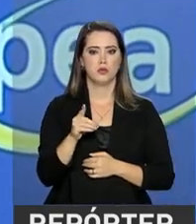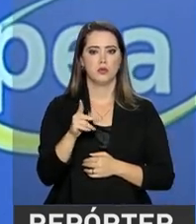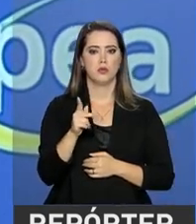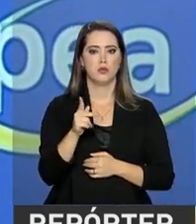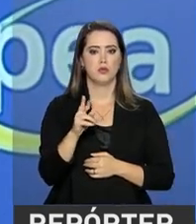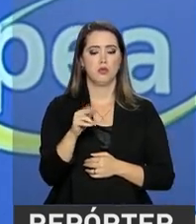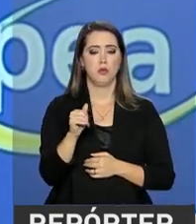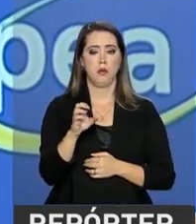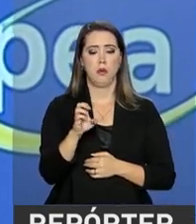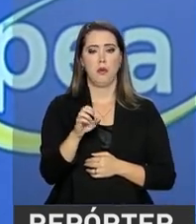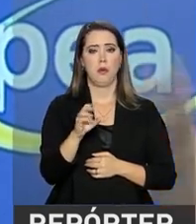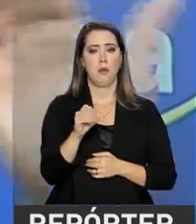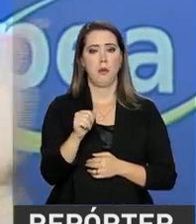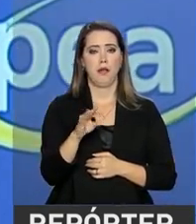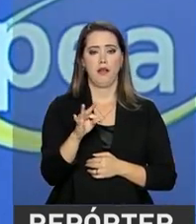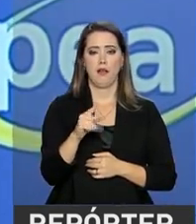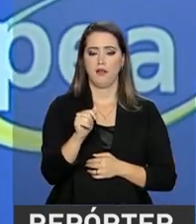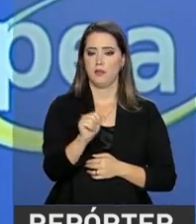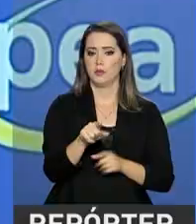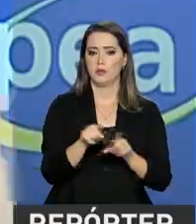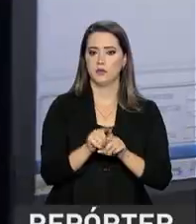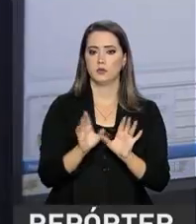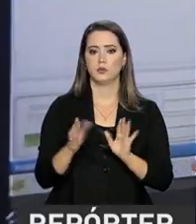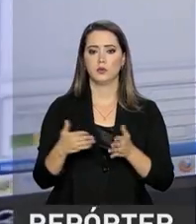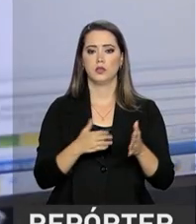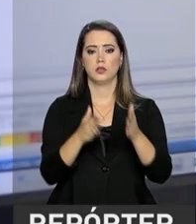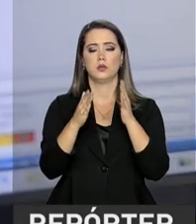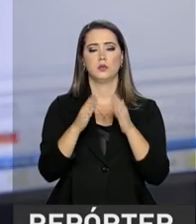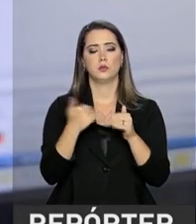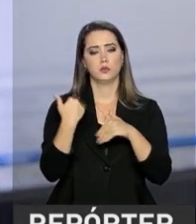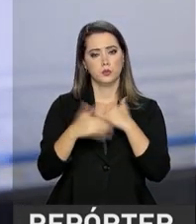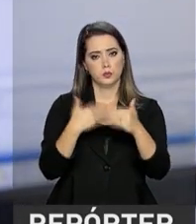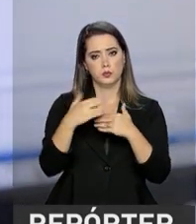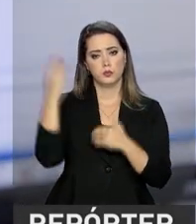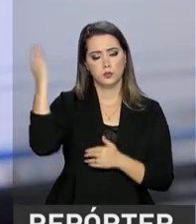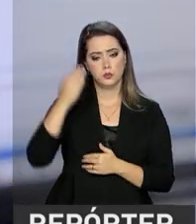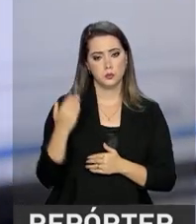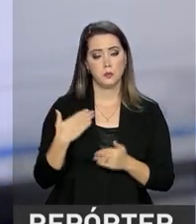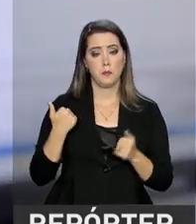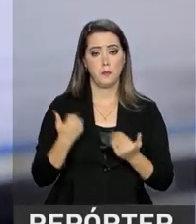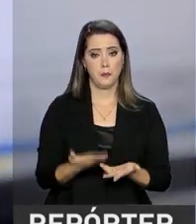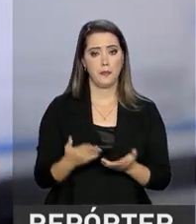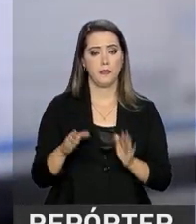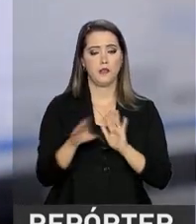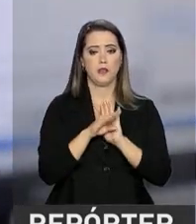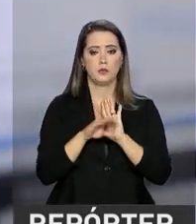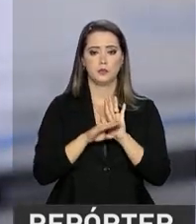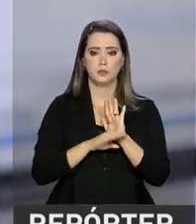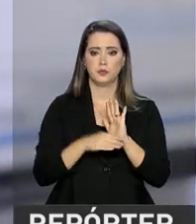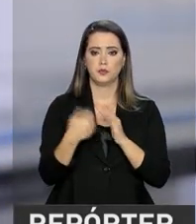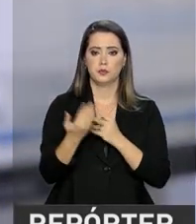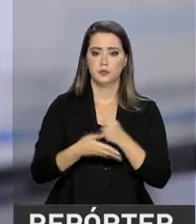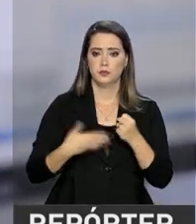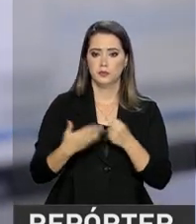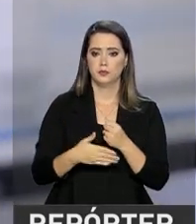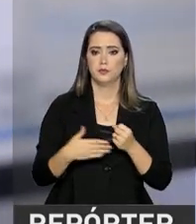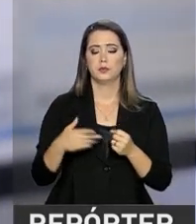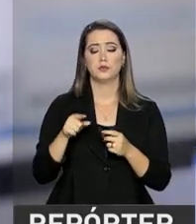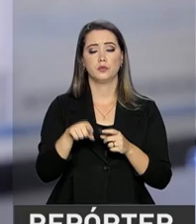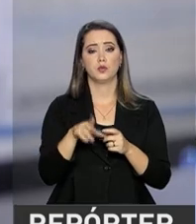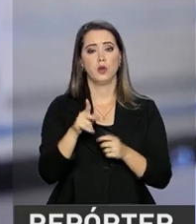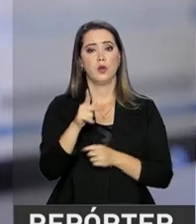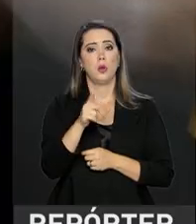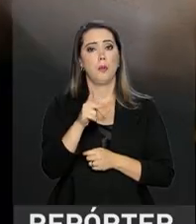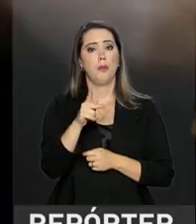projeto coloca o Brasil no rumo do país desenvolvido. O projeto, que vai servir de base para a elaboração do plano plurianual